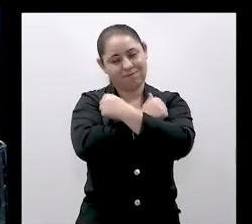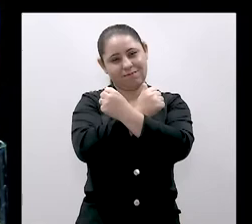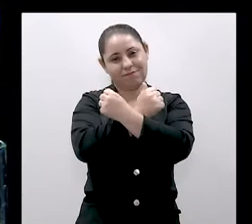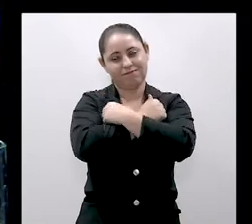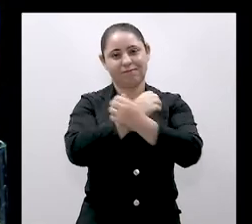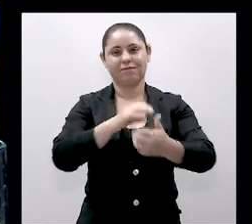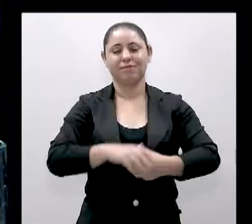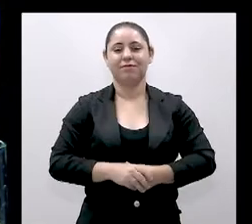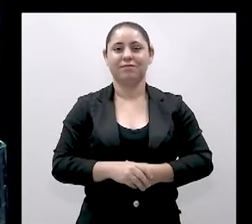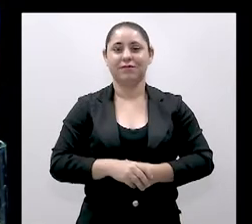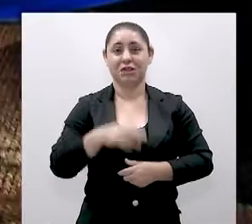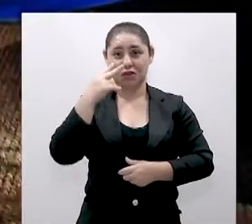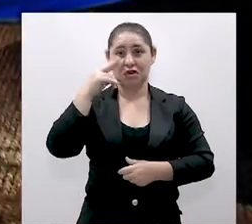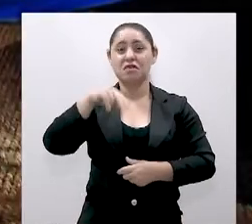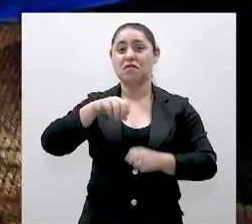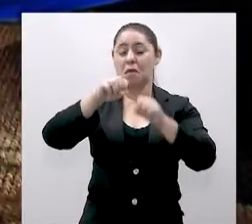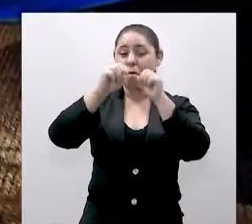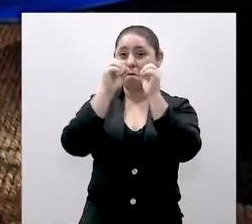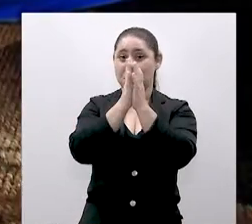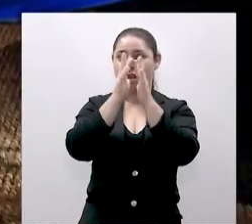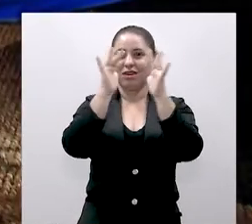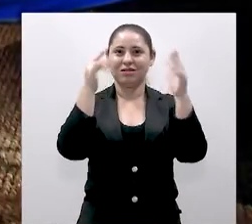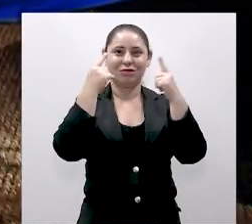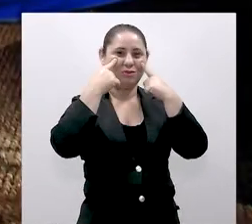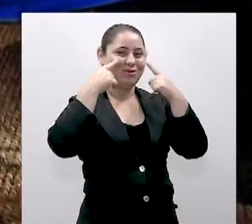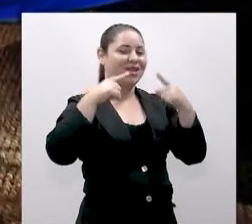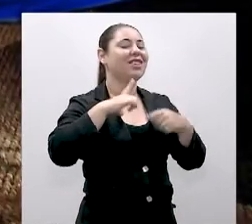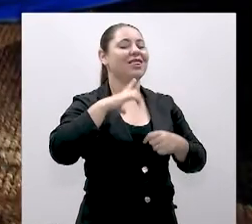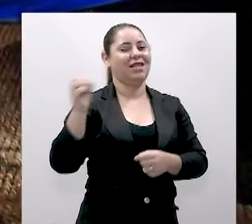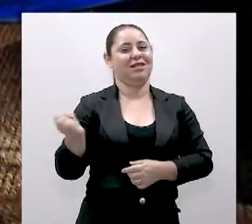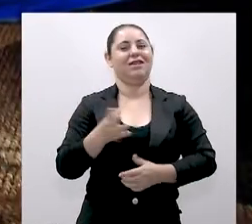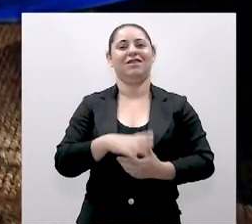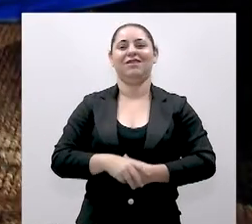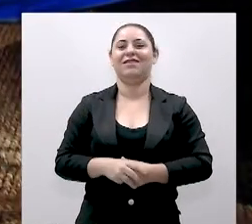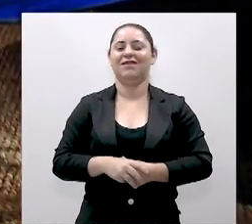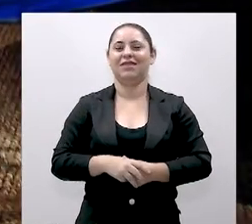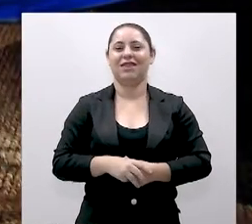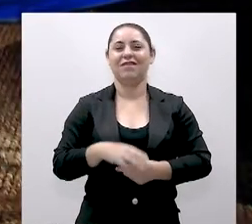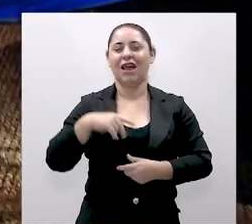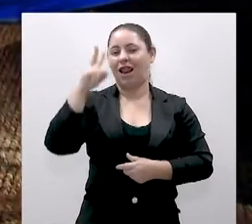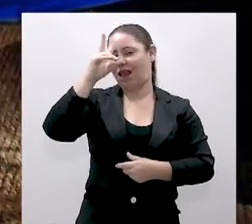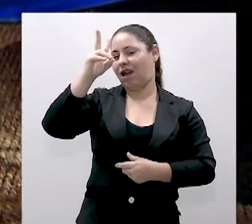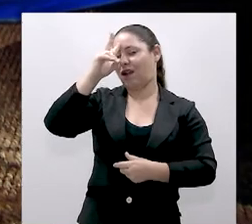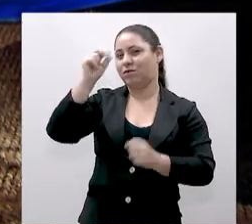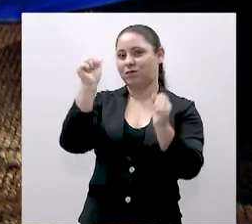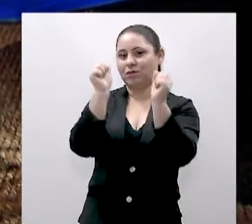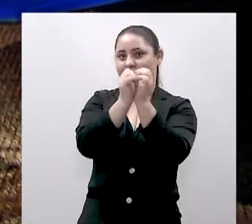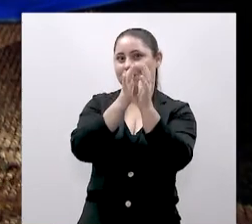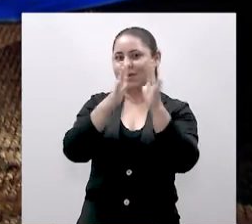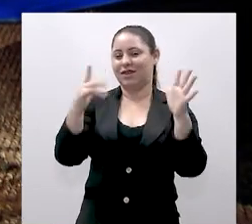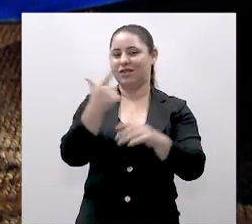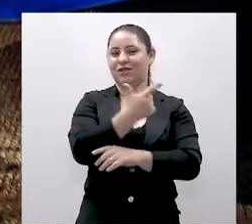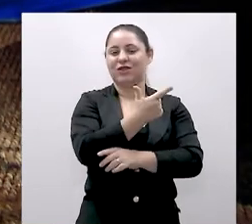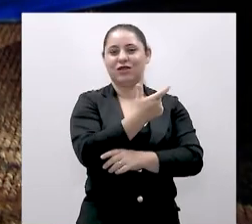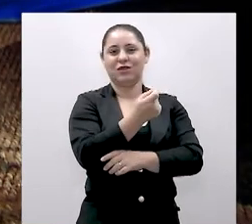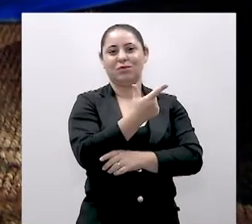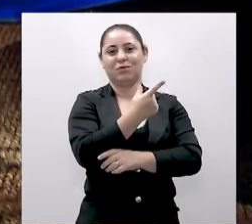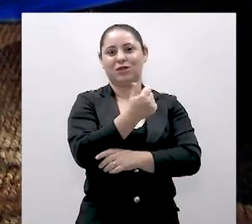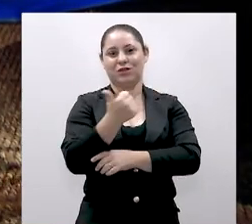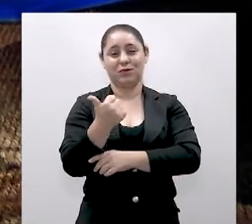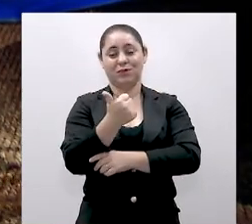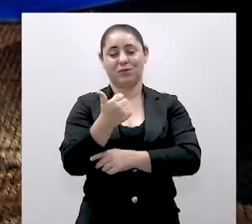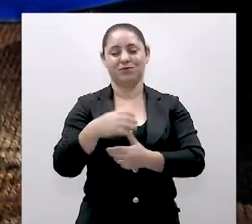acompanharam Muito obrigado um grande abraço do teu olhar aí olha tem novidade Você lembra do brilho lá